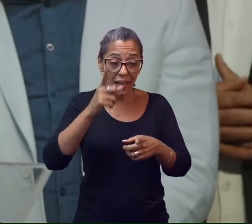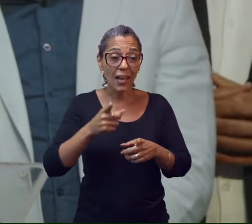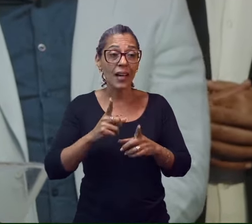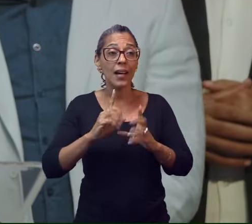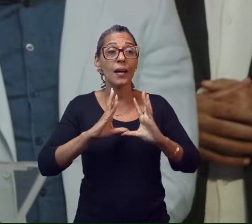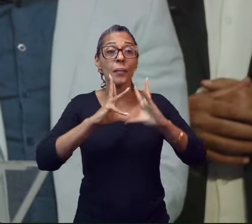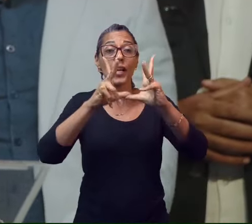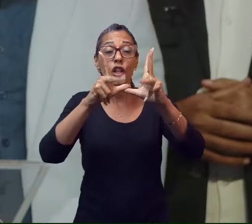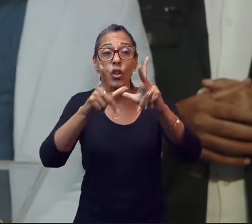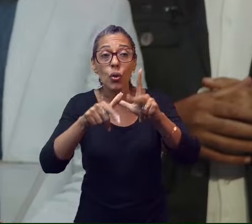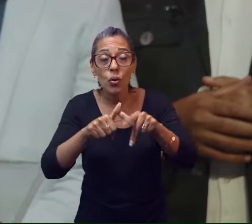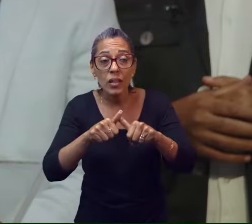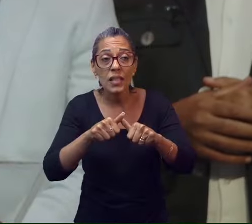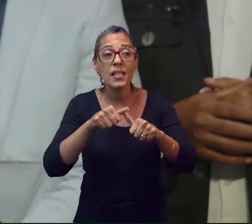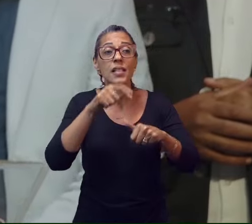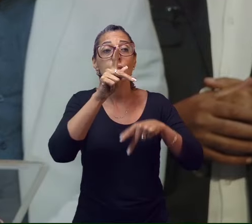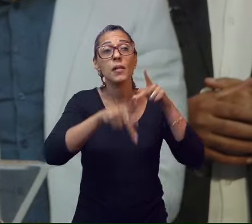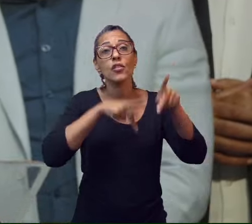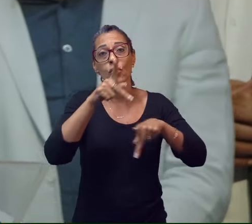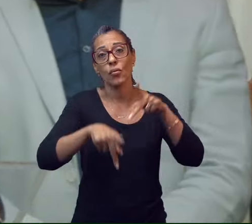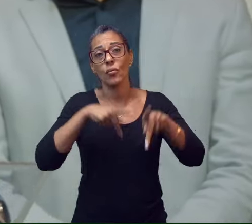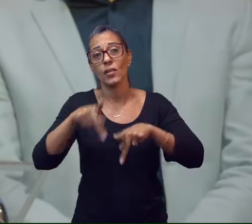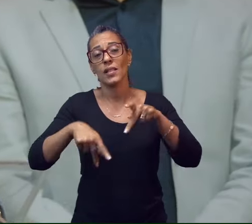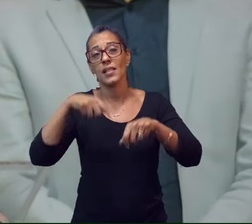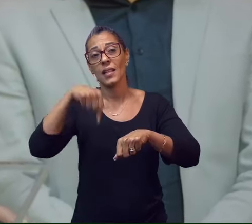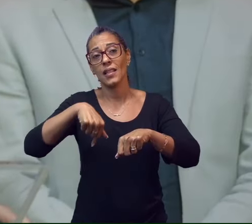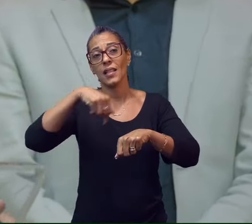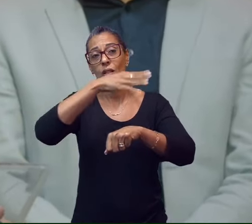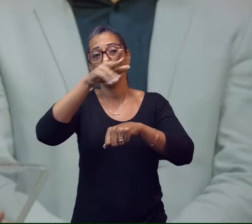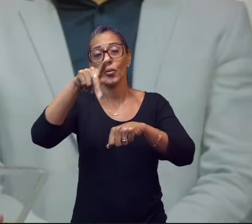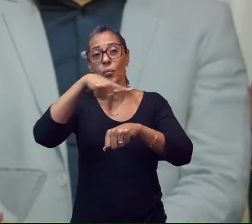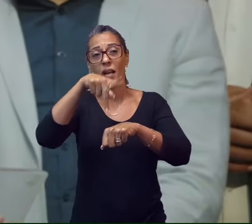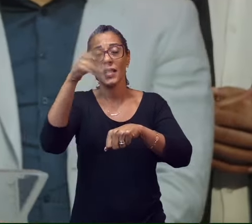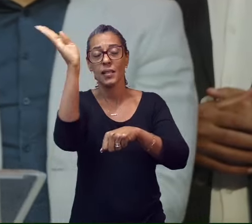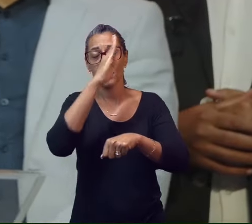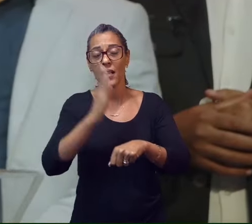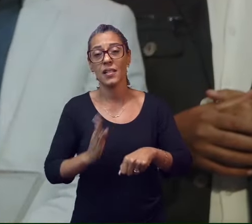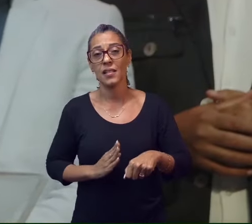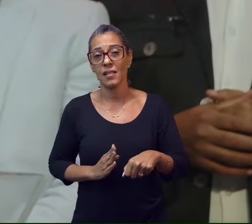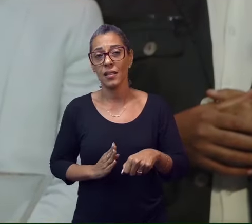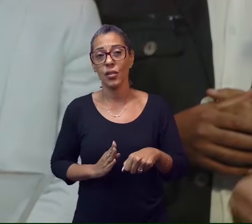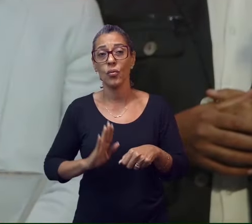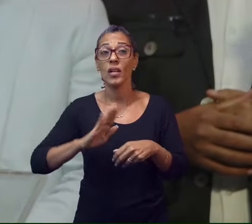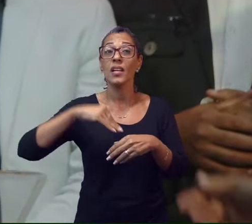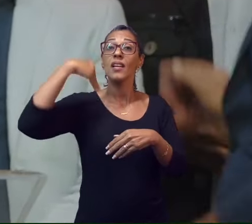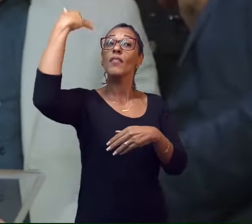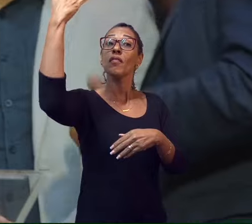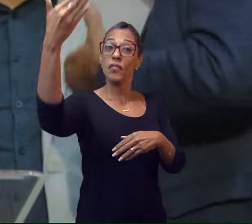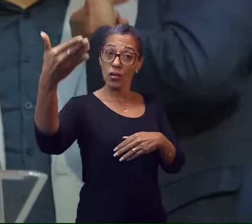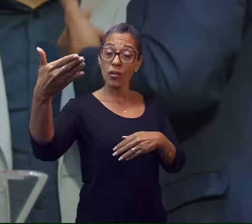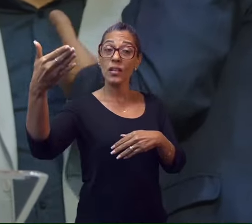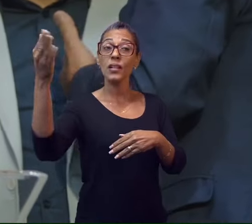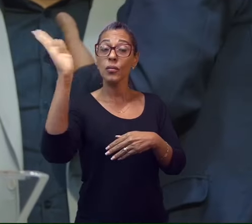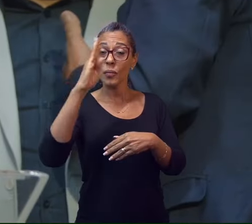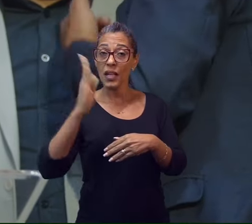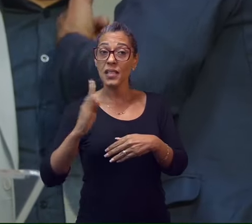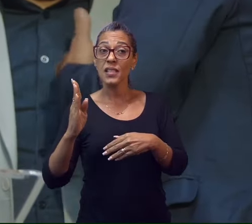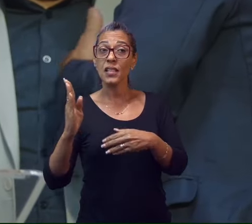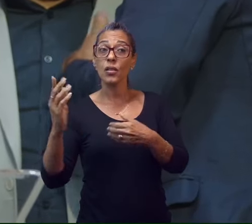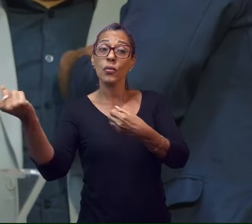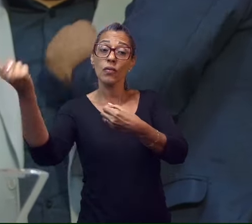todo o povo brasileiro pessoas que estão no Brasil e fora do Brasil e não voltar para o Brasil